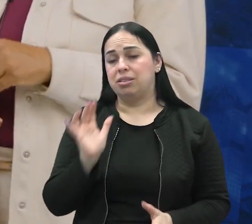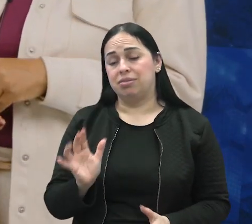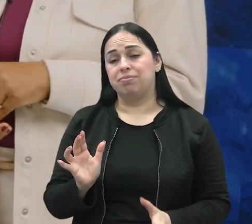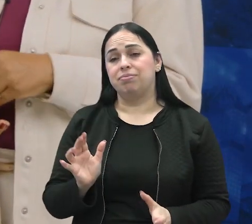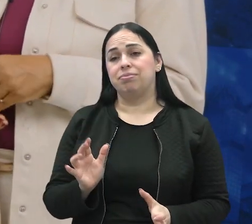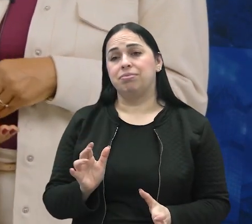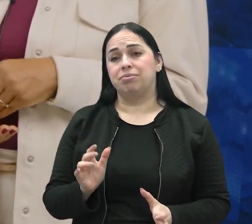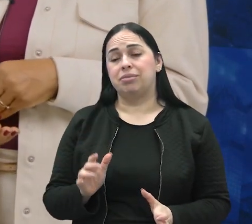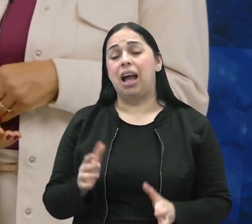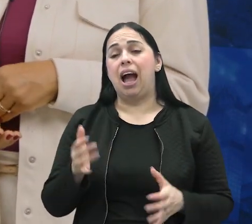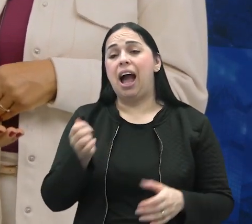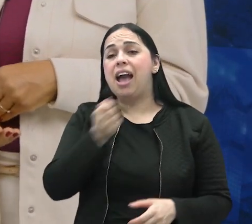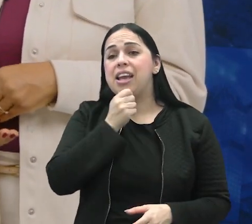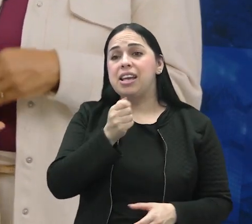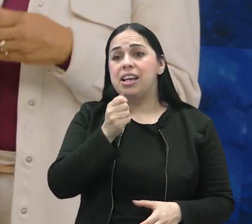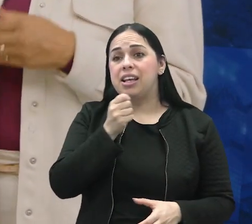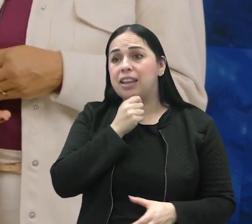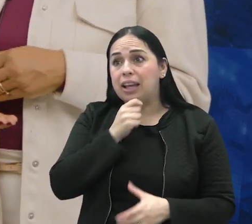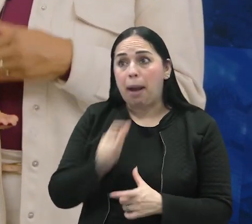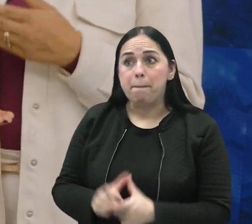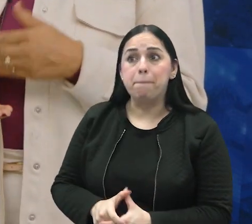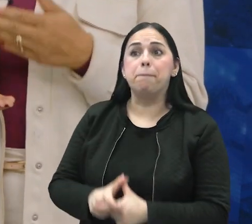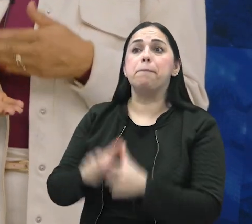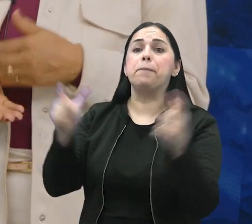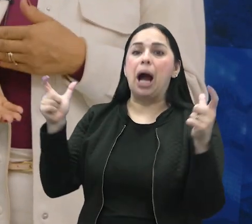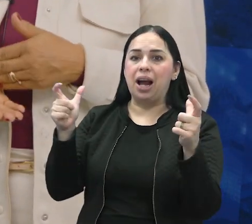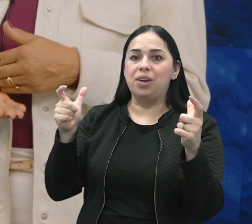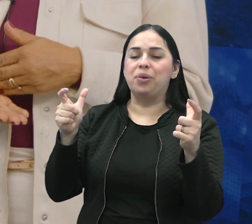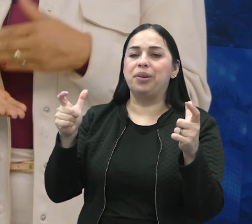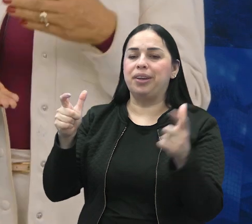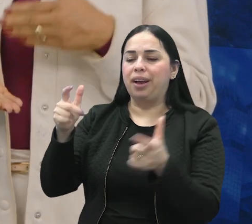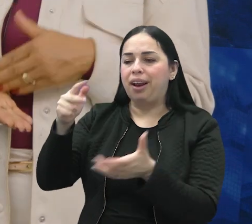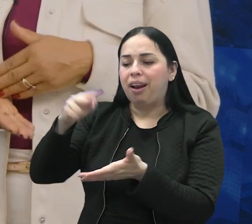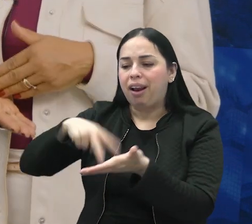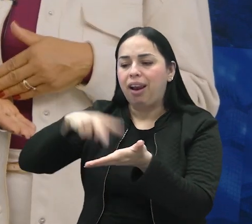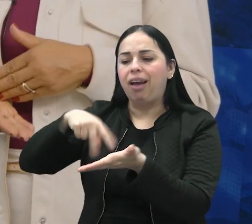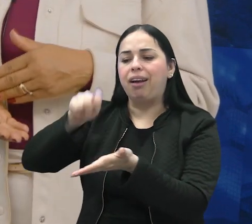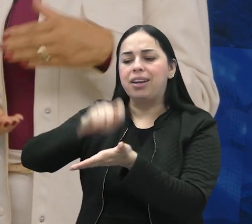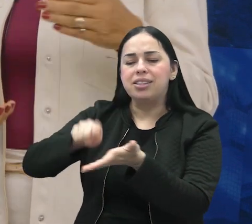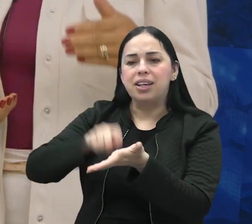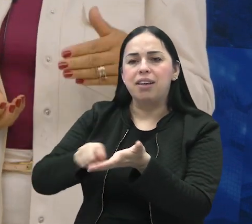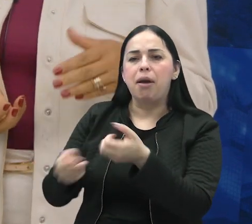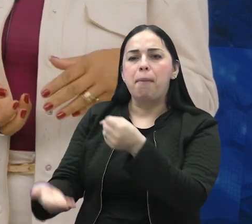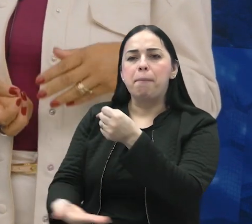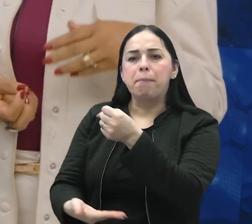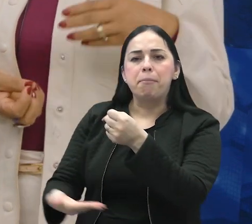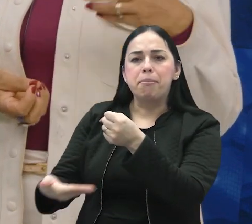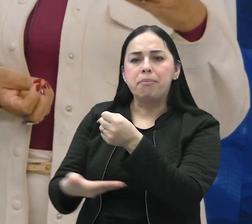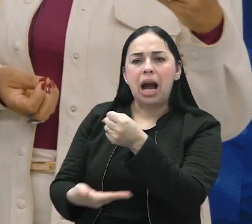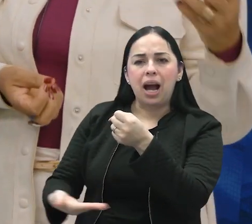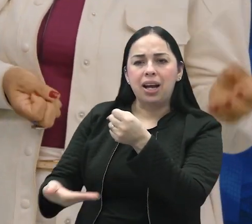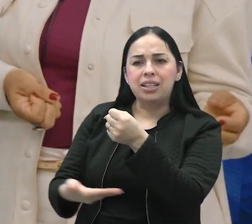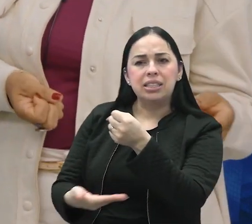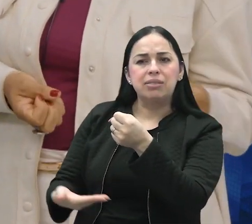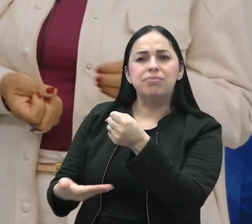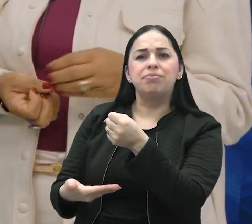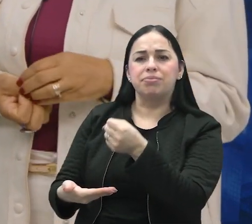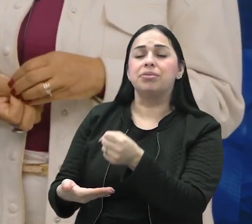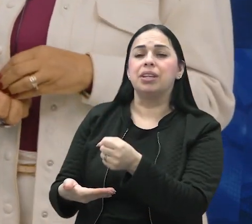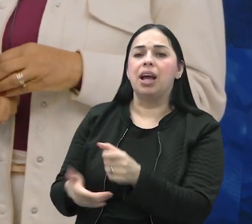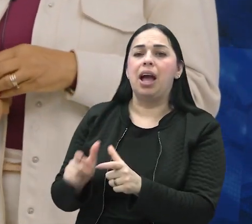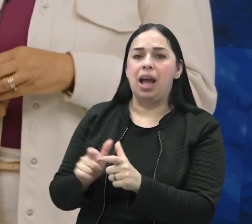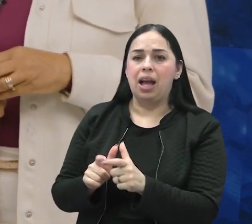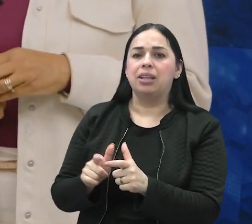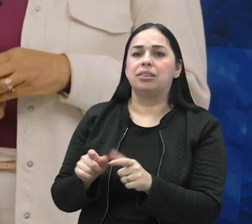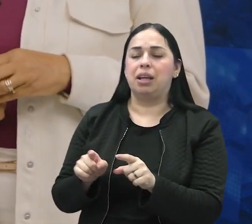infelizmente, ainda o grupo de exclusão de maior índice que nós vamos ter em relação ao baixo desempenho